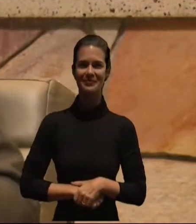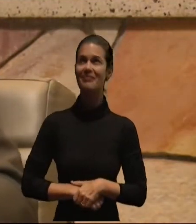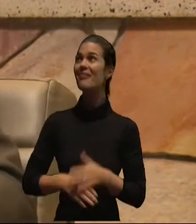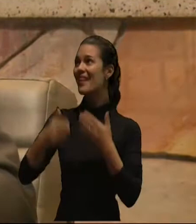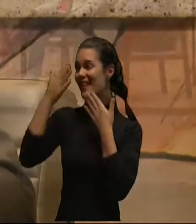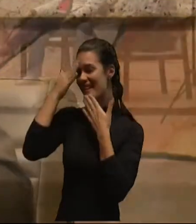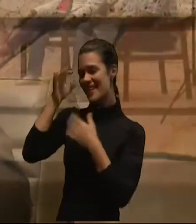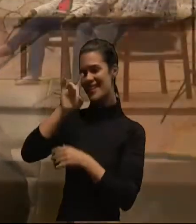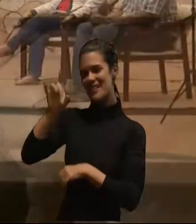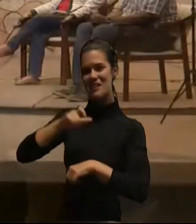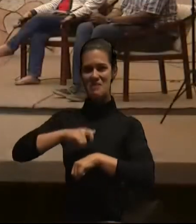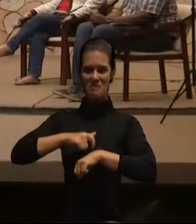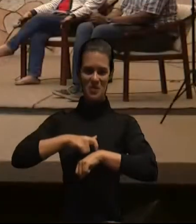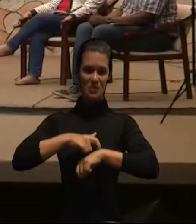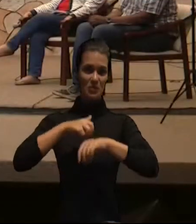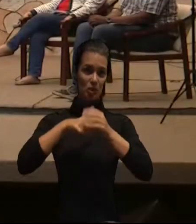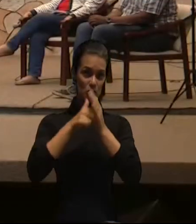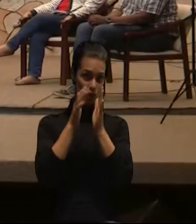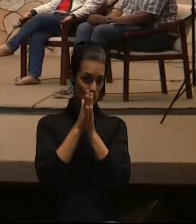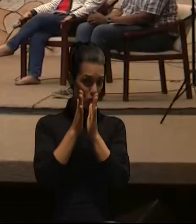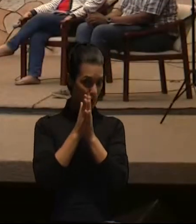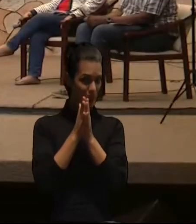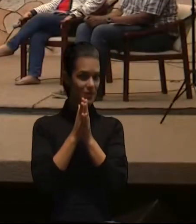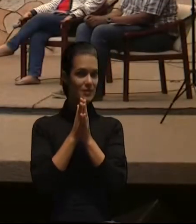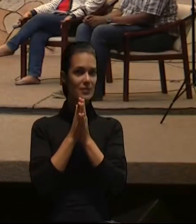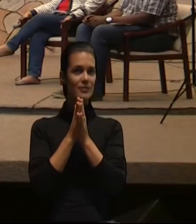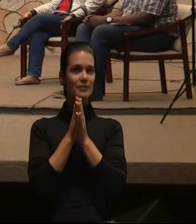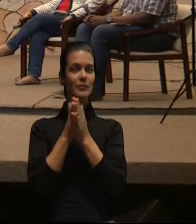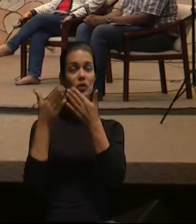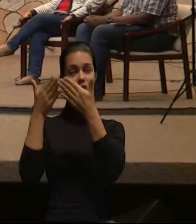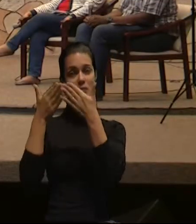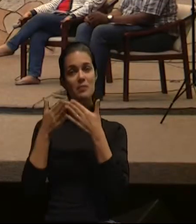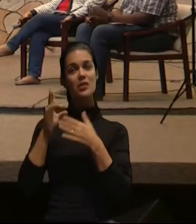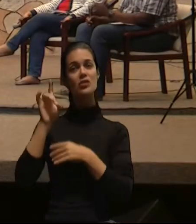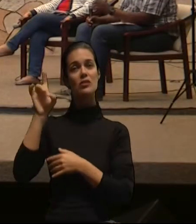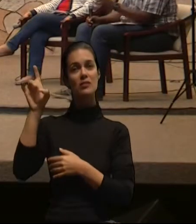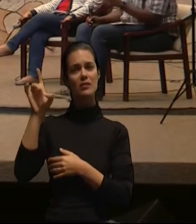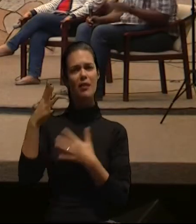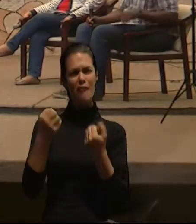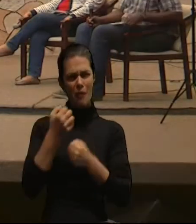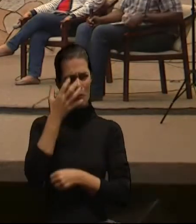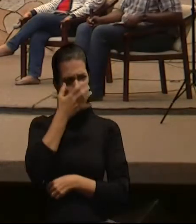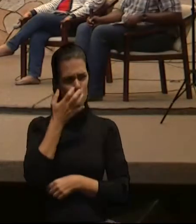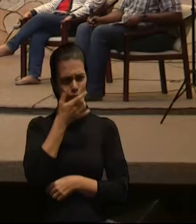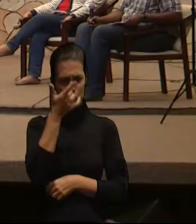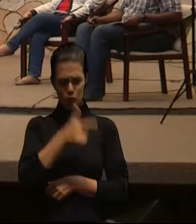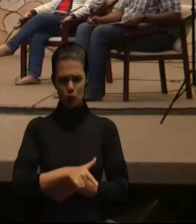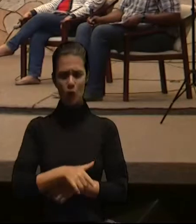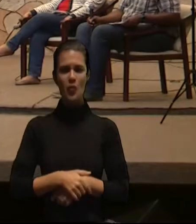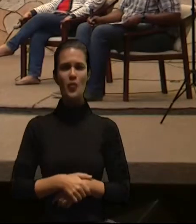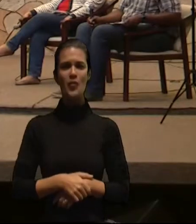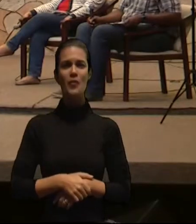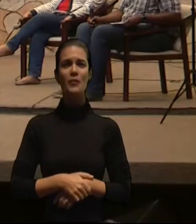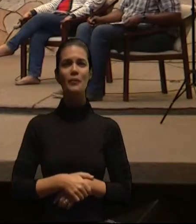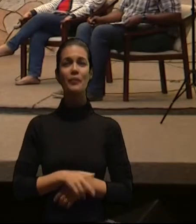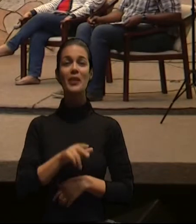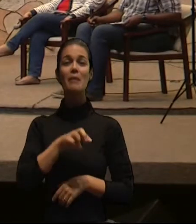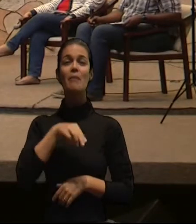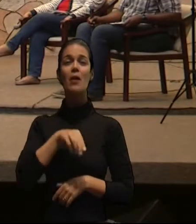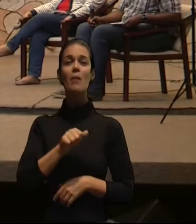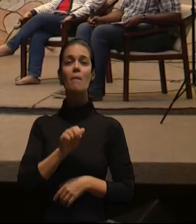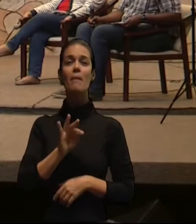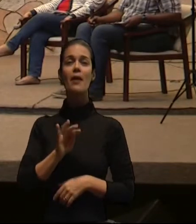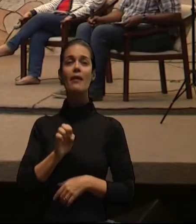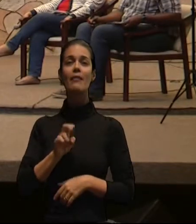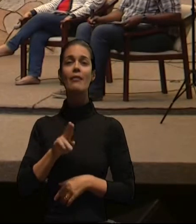Graças a Deus por este momento de oração, de intercessão. Vamos estar cantando. Mateus, nos dirija nesta canção de louvor e